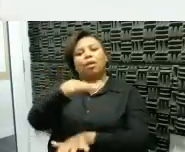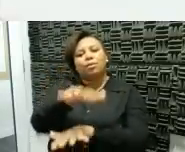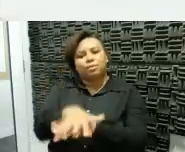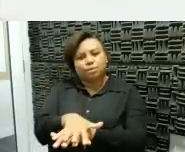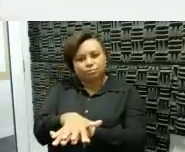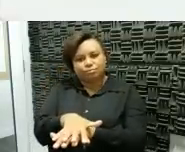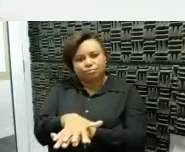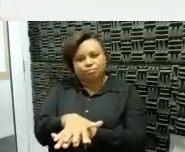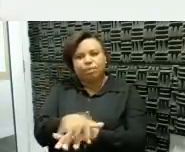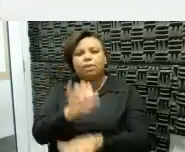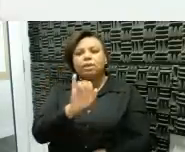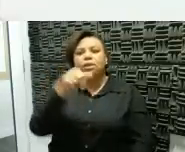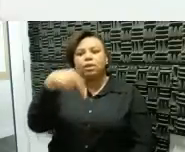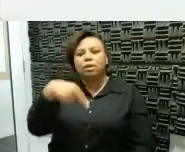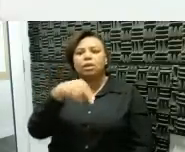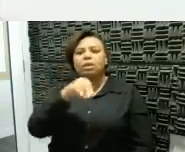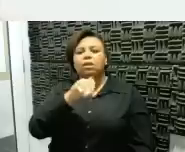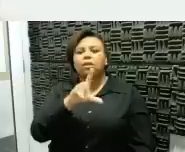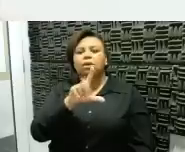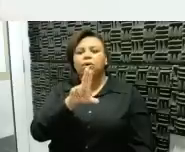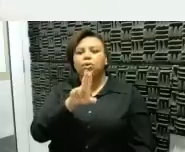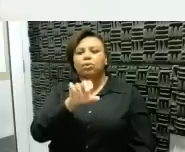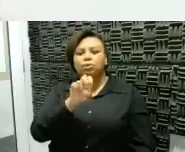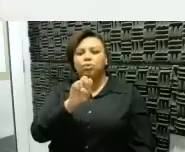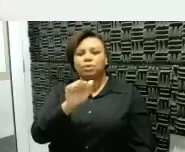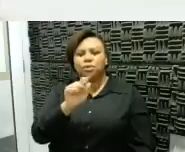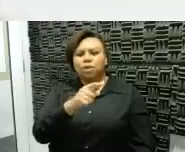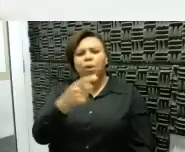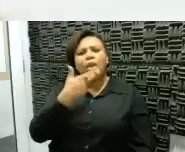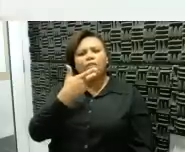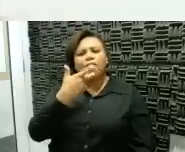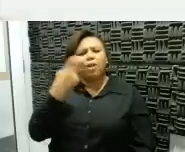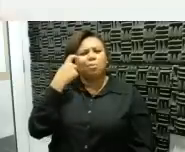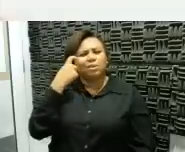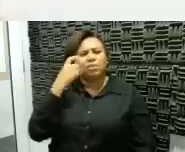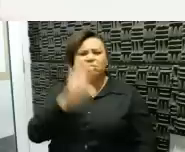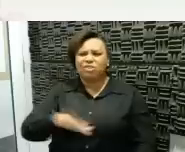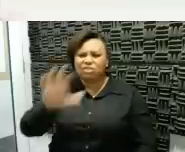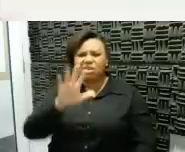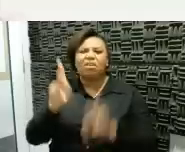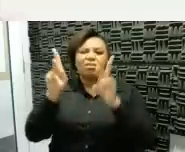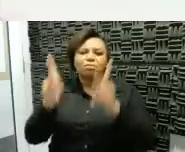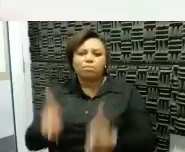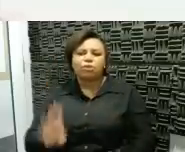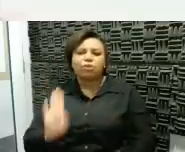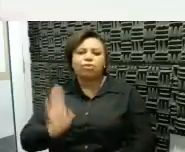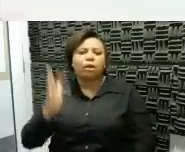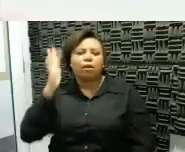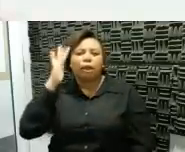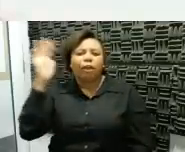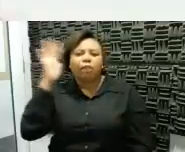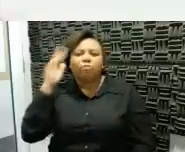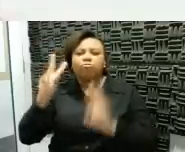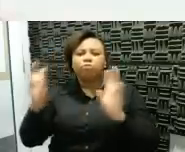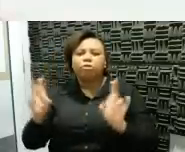gente já Pensa logo se vocês não pensam eu penso né mas em geral as pessoas que já refletiram sobre deficiência Pens Ah as pessoas com